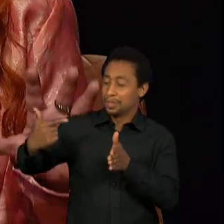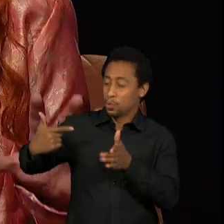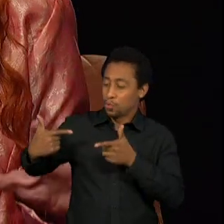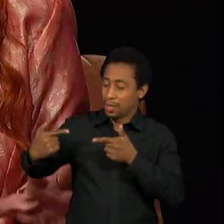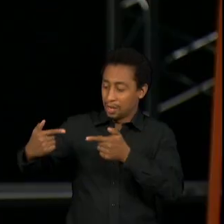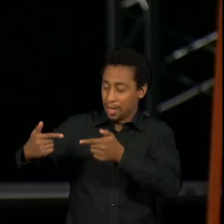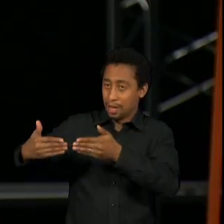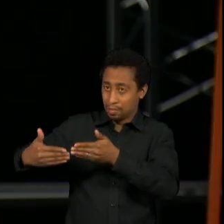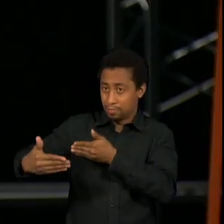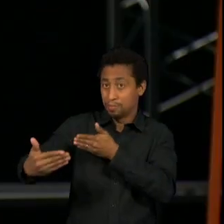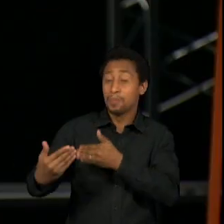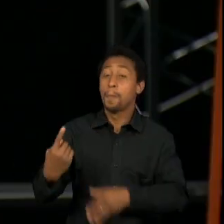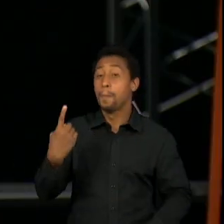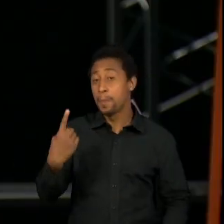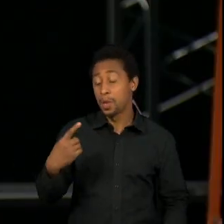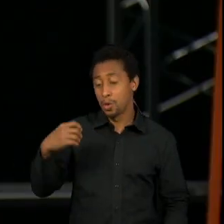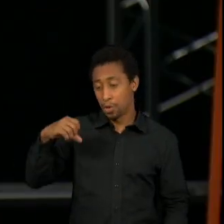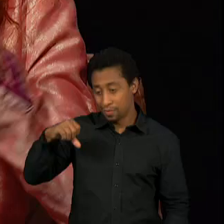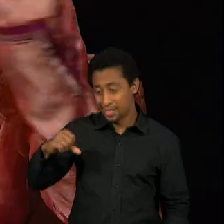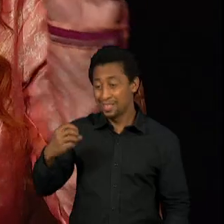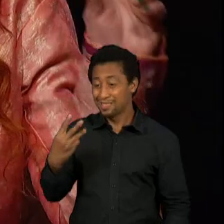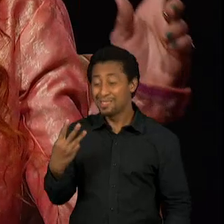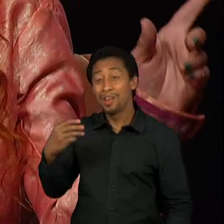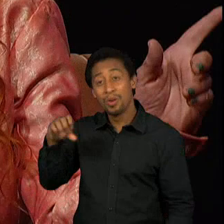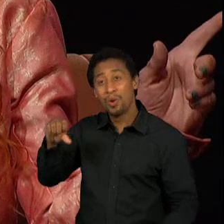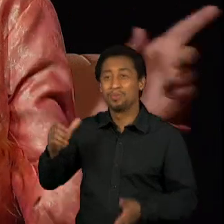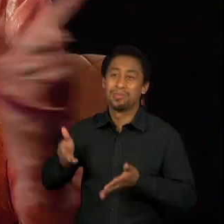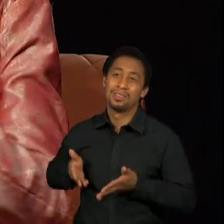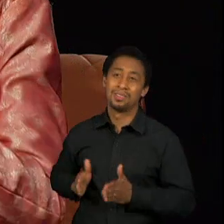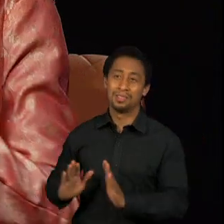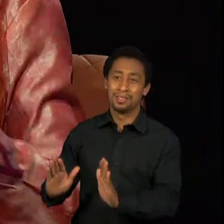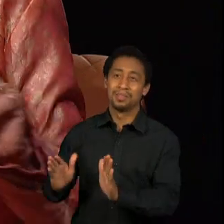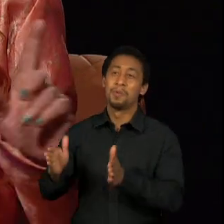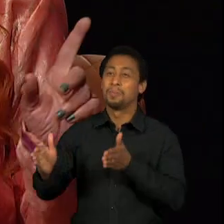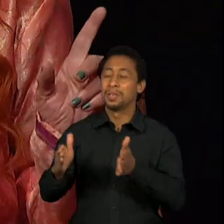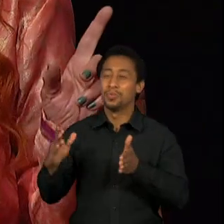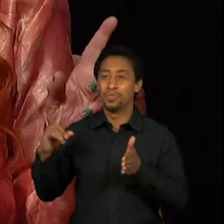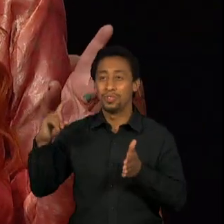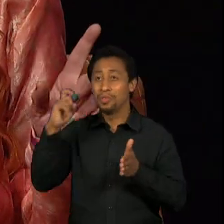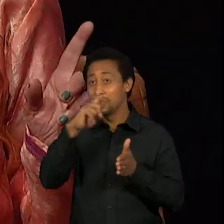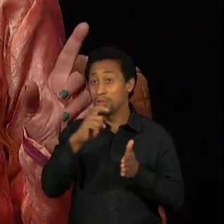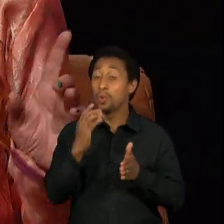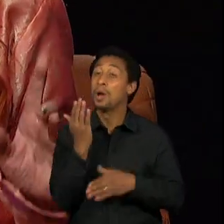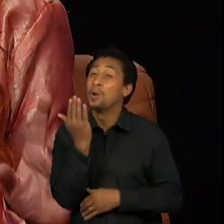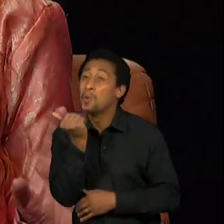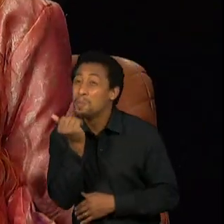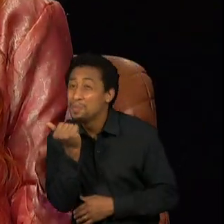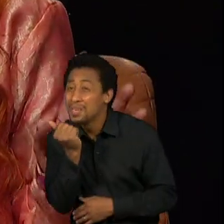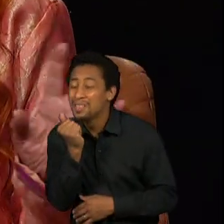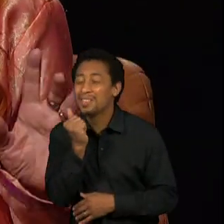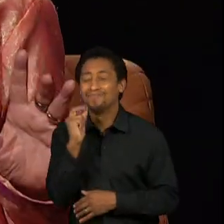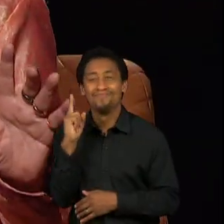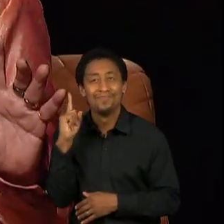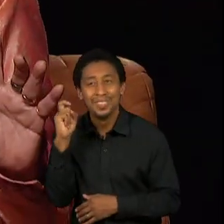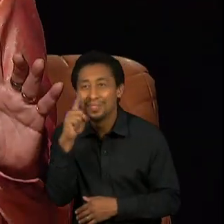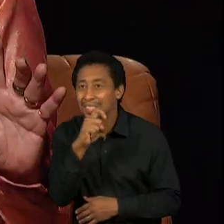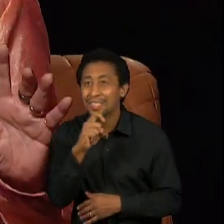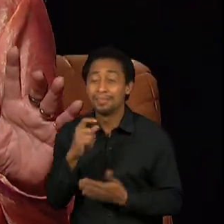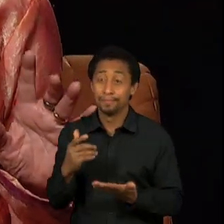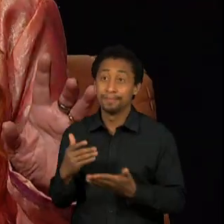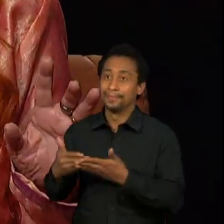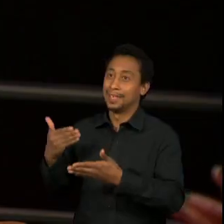época difícil. A nossa alimentação, isso em geral já não era tão boa. Por exemplo, as minhas irmãs comiam